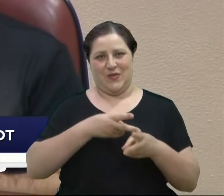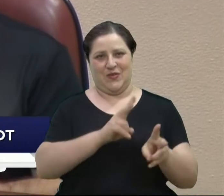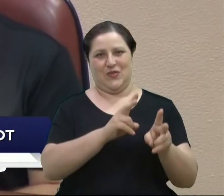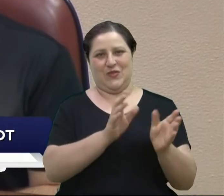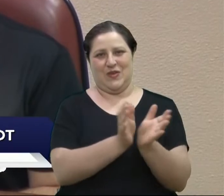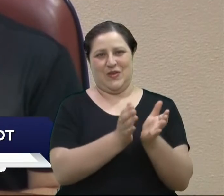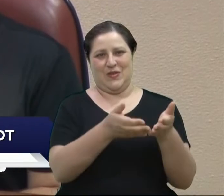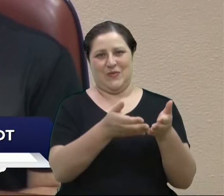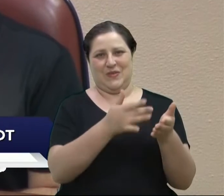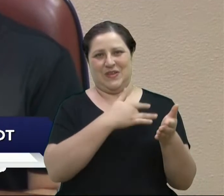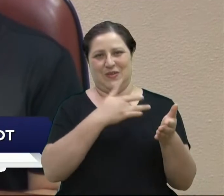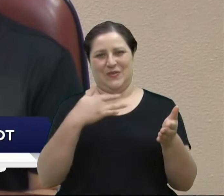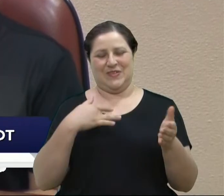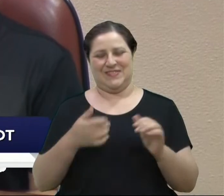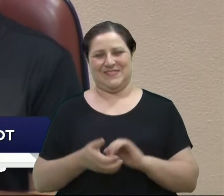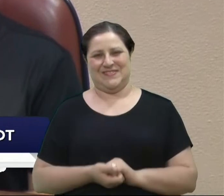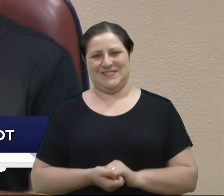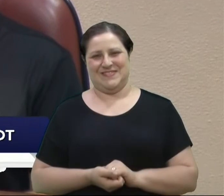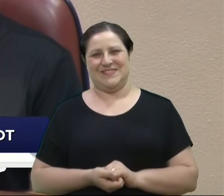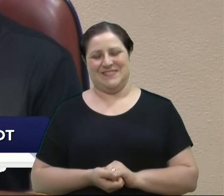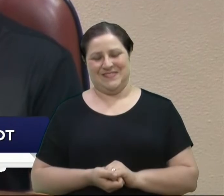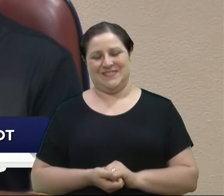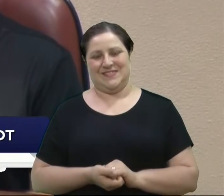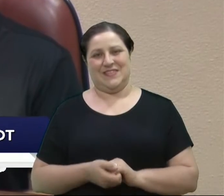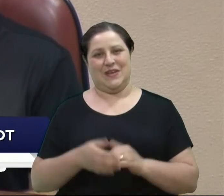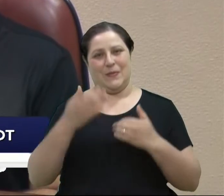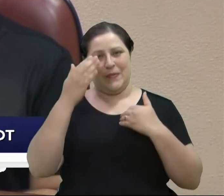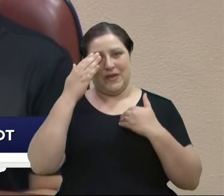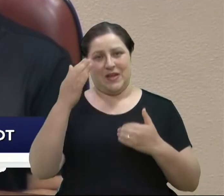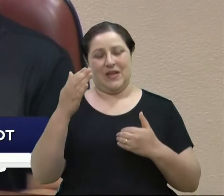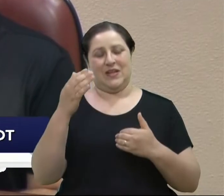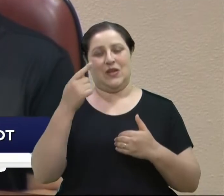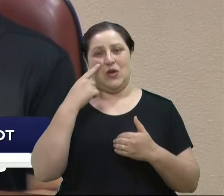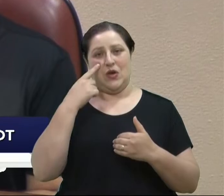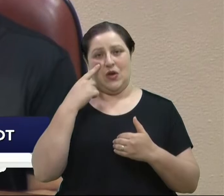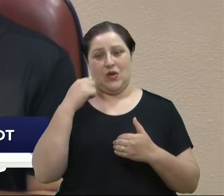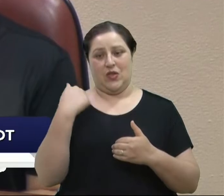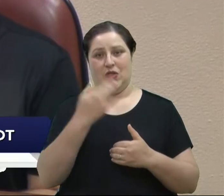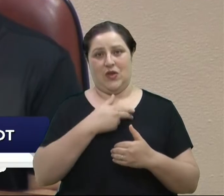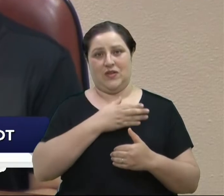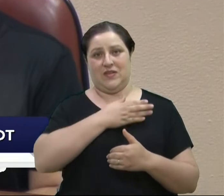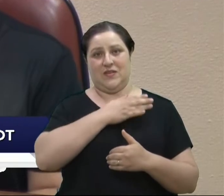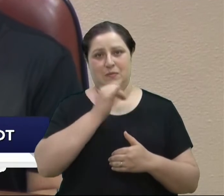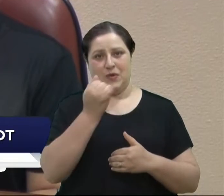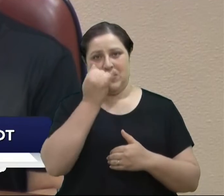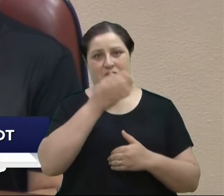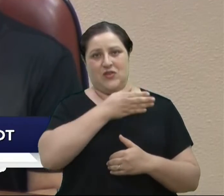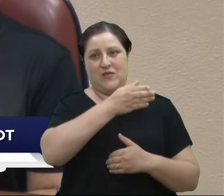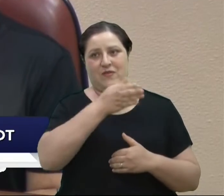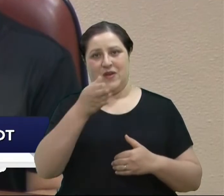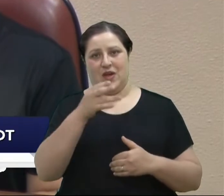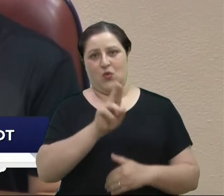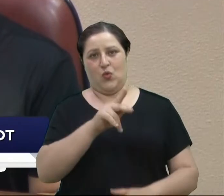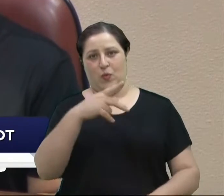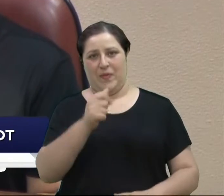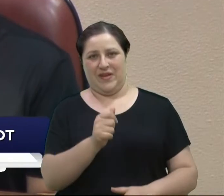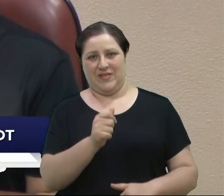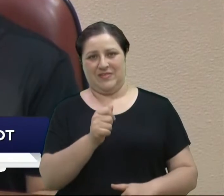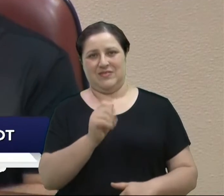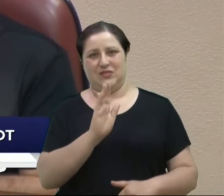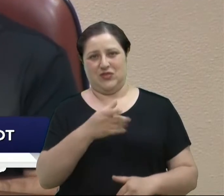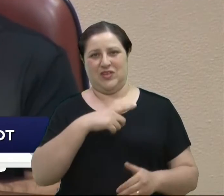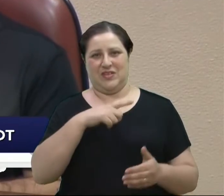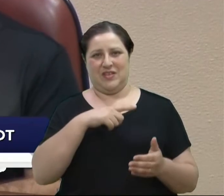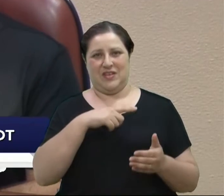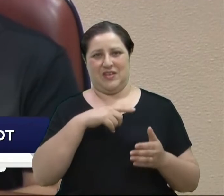quero agradecer a todos e dizer, Mário, que foi importante a nossa ida, então, nas UPAs, né? Porque já tem encaminhamentos médicos registrarem